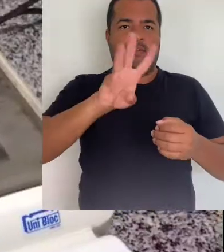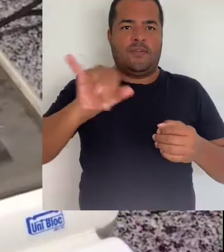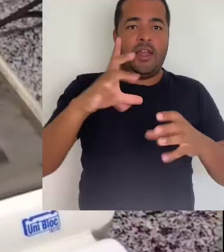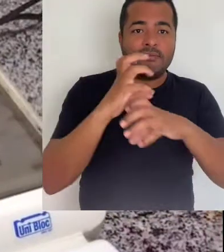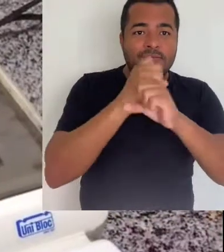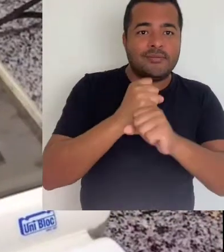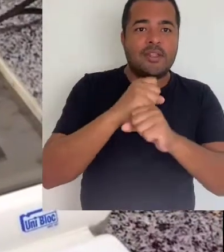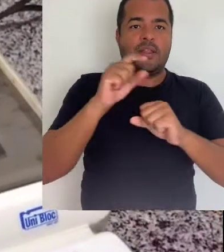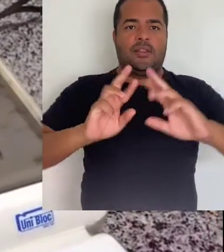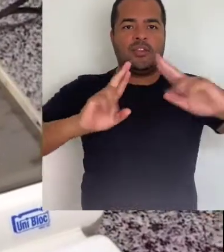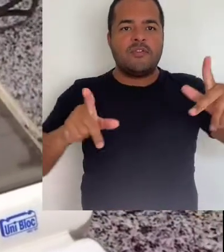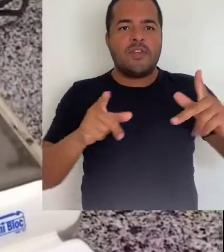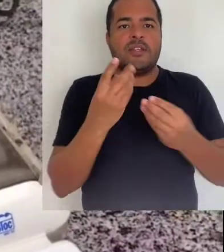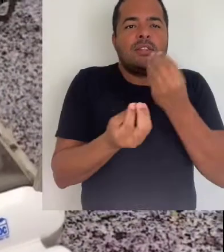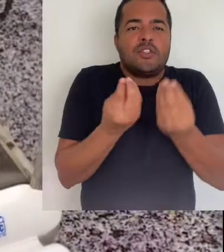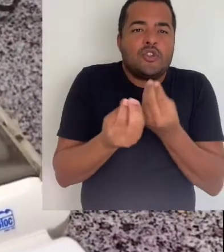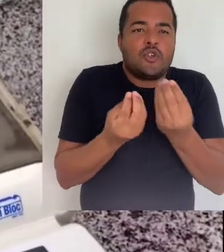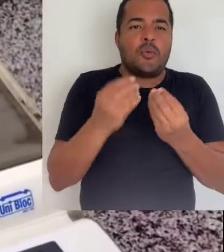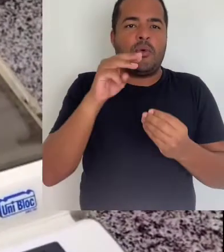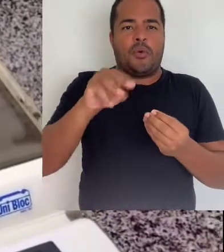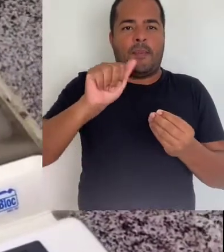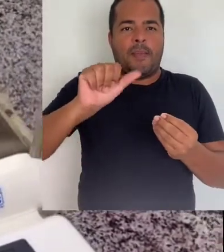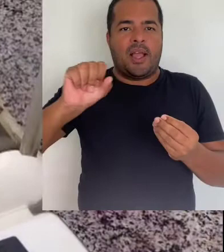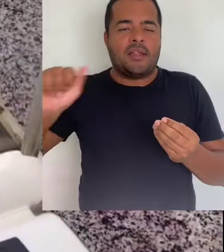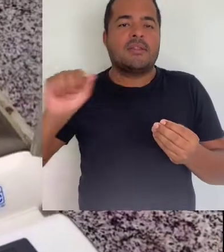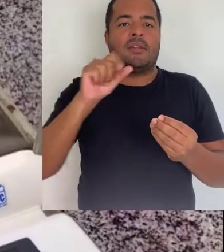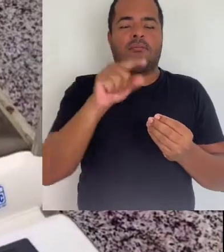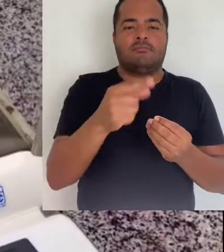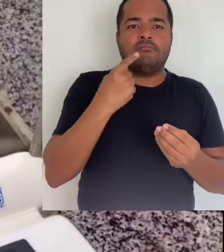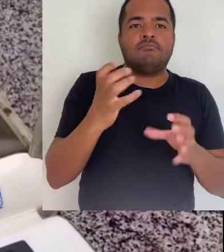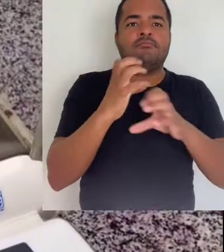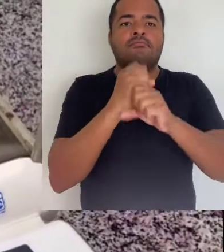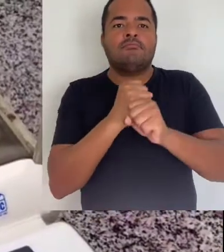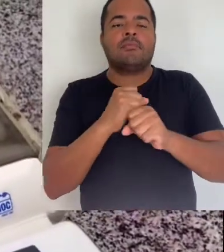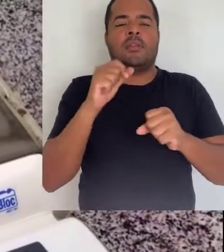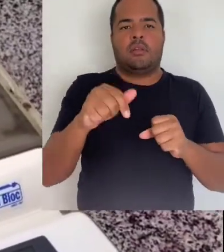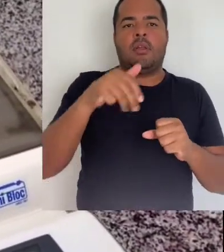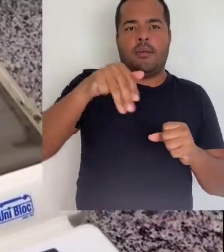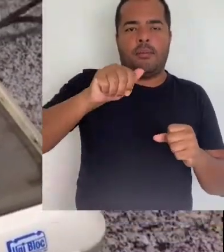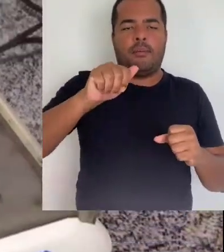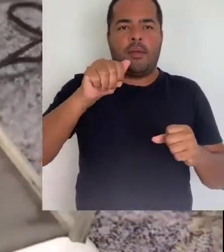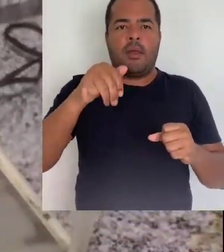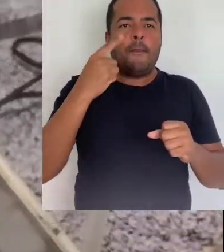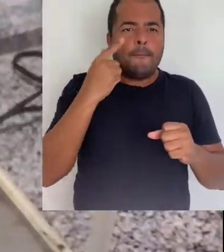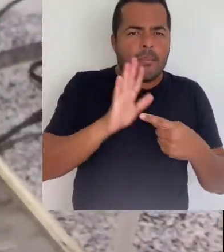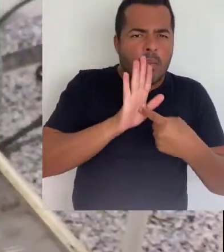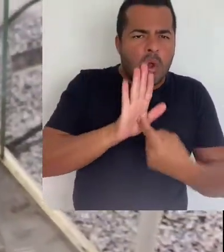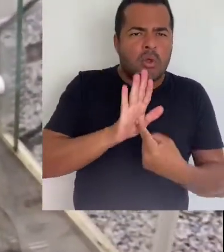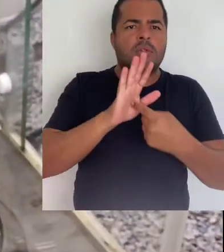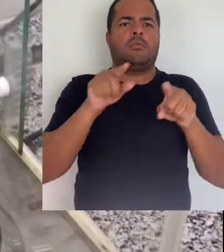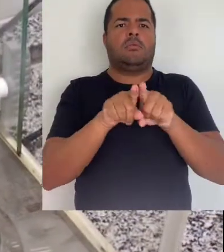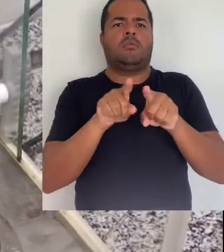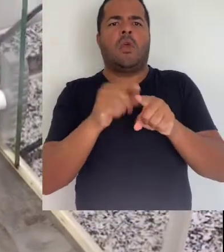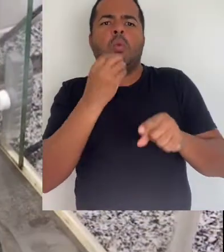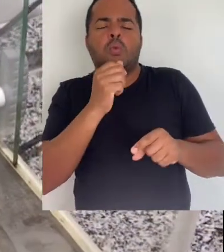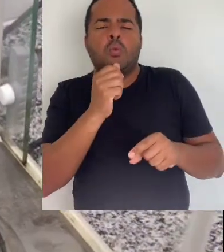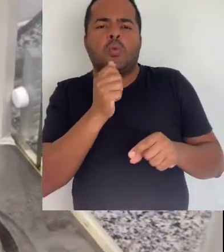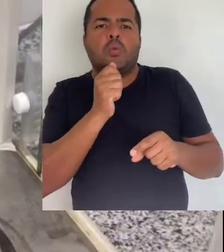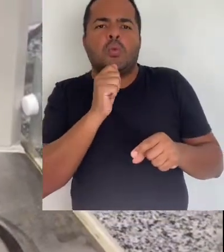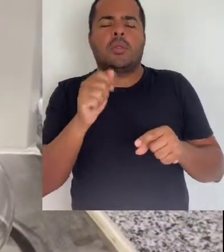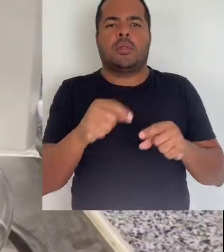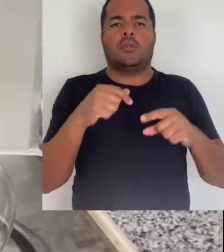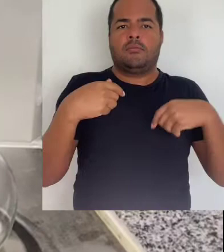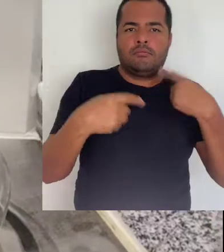53,4727. Aí agora vocês irão calcular a diferença da massa. Balão sem amostra e balão agora